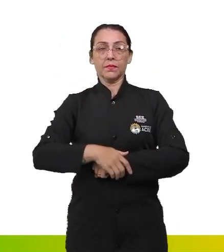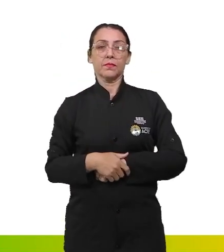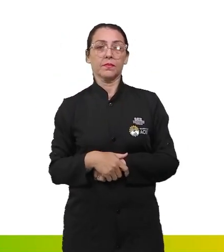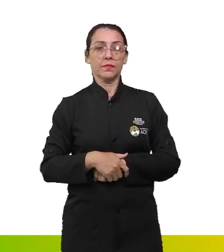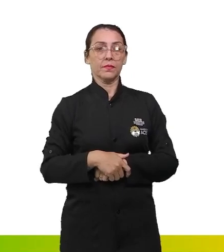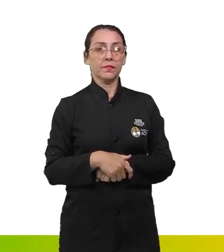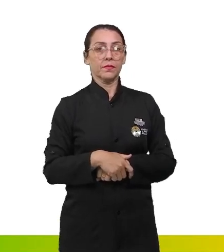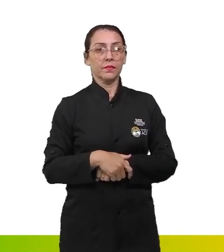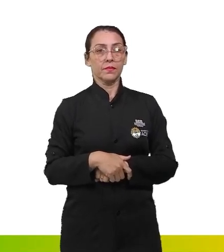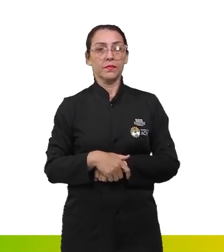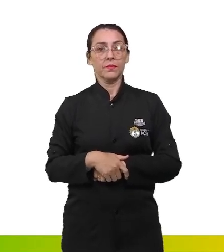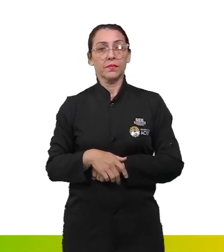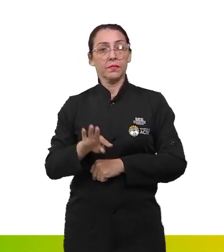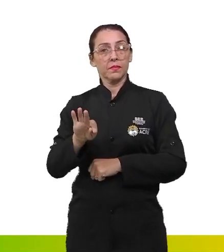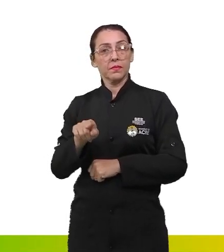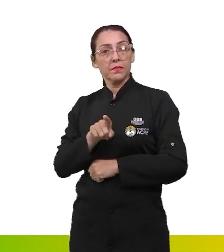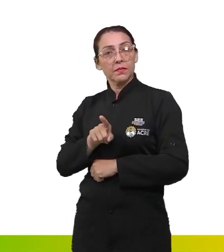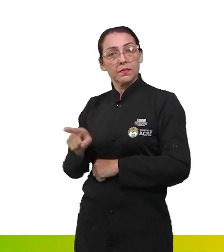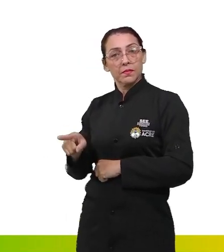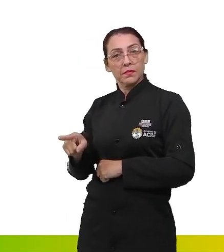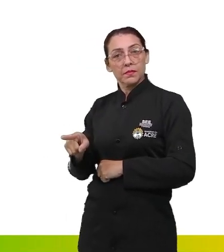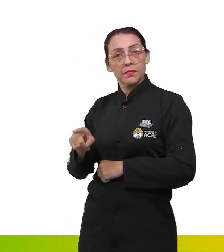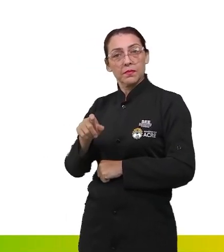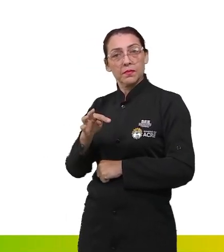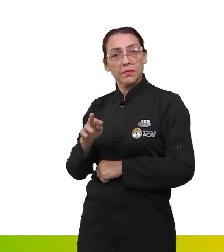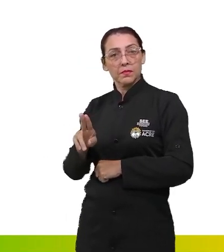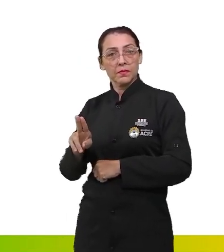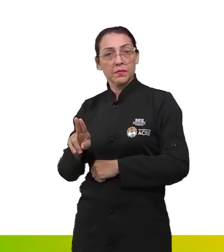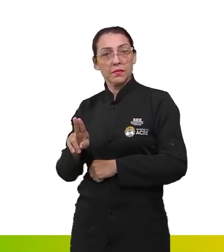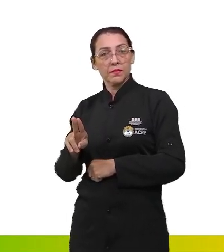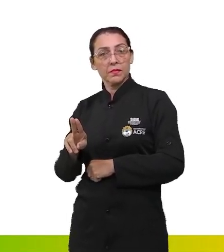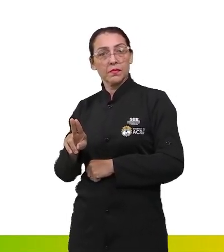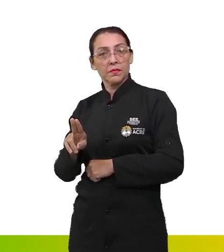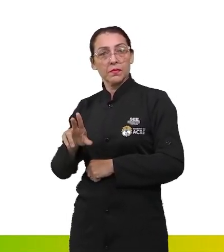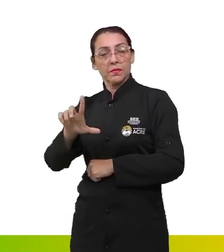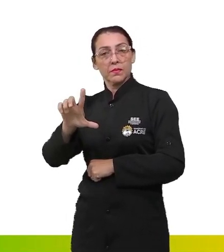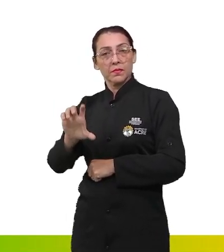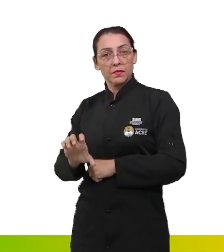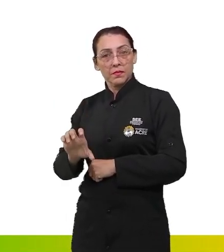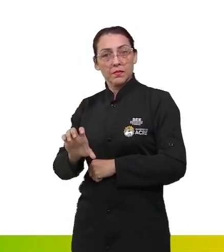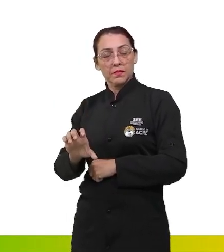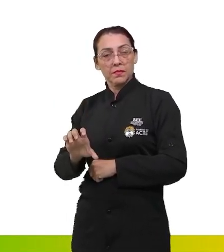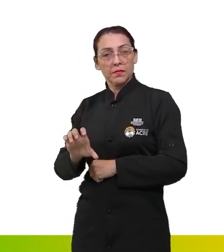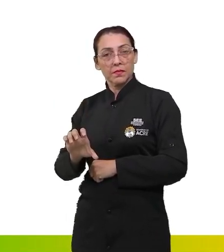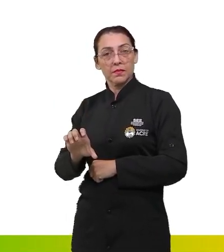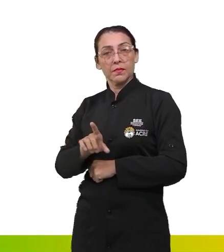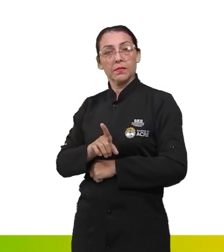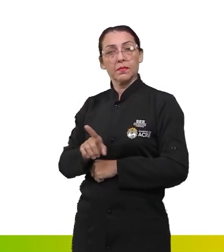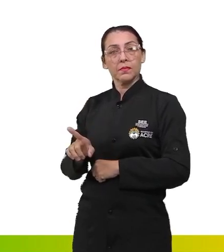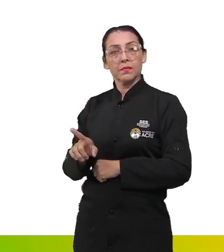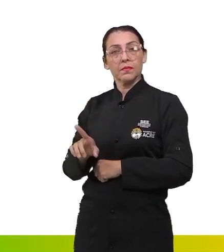né? Da mesma forma, o te refere a tu, e aqui, né, aqui,